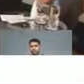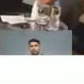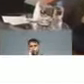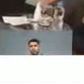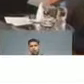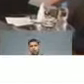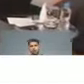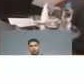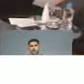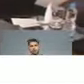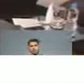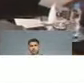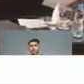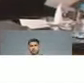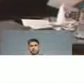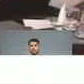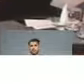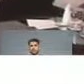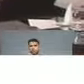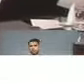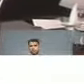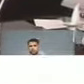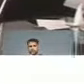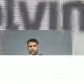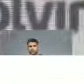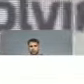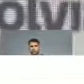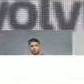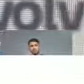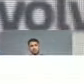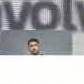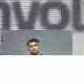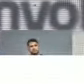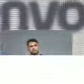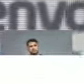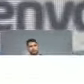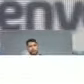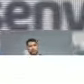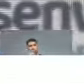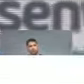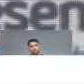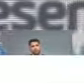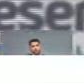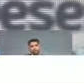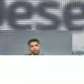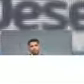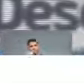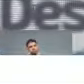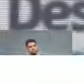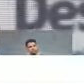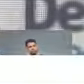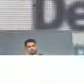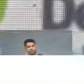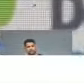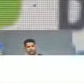isolamento tem produzido pouco efeito positivo na região e se faz necessário que encontremos novos caminhos